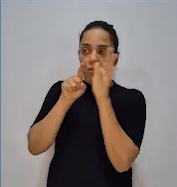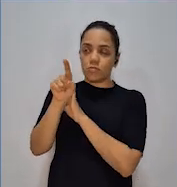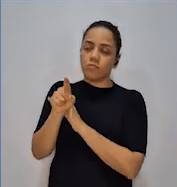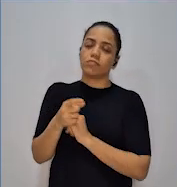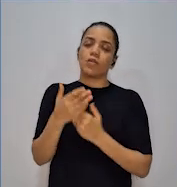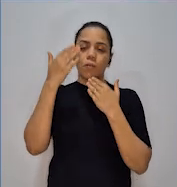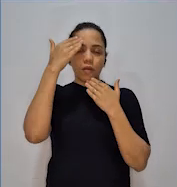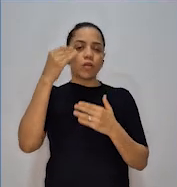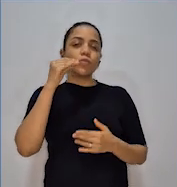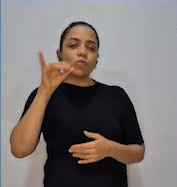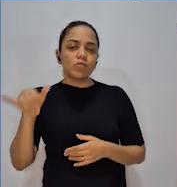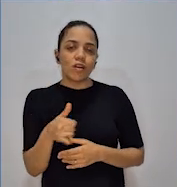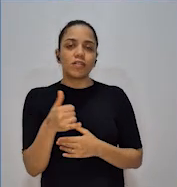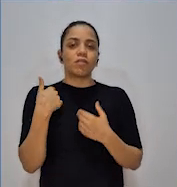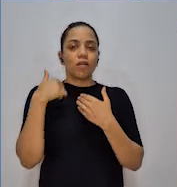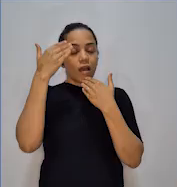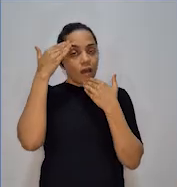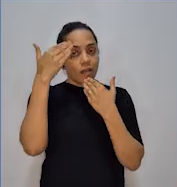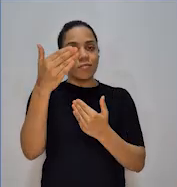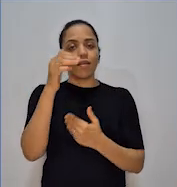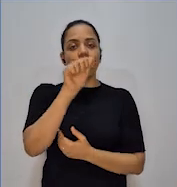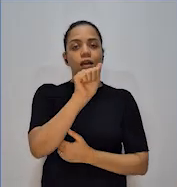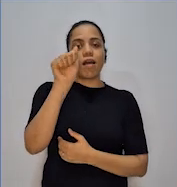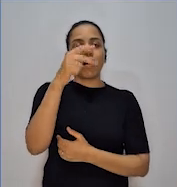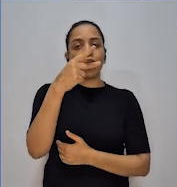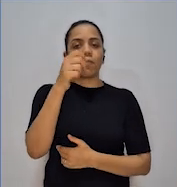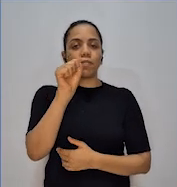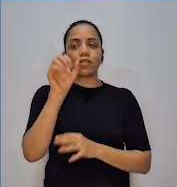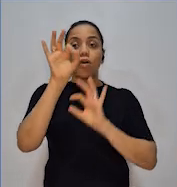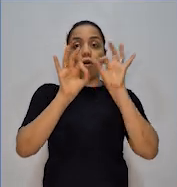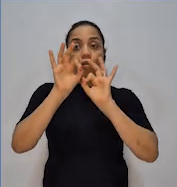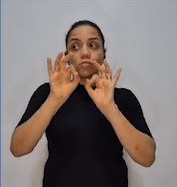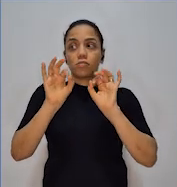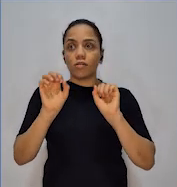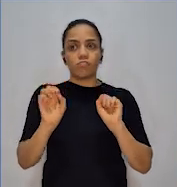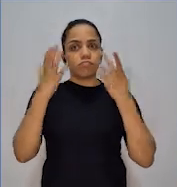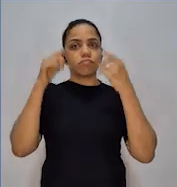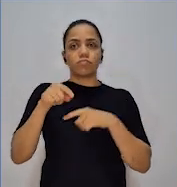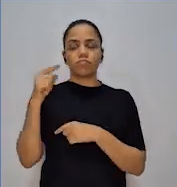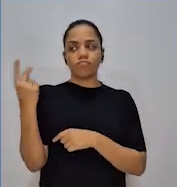pela oportunidade, agradeço mais uma vez à APSA por organizar esse evento tão rico.